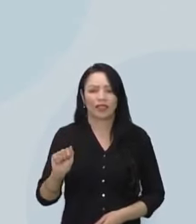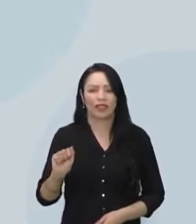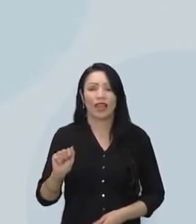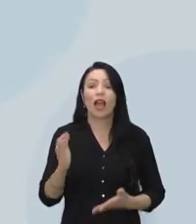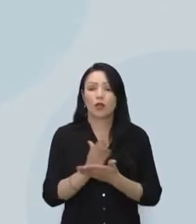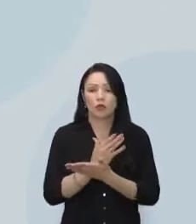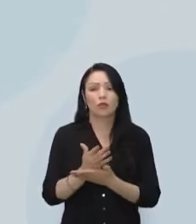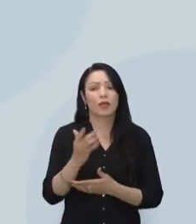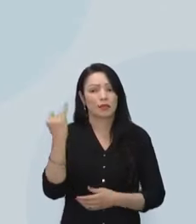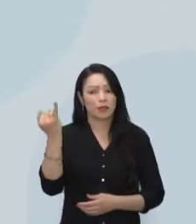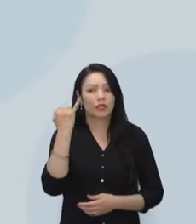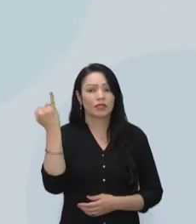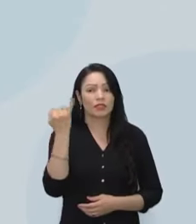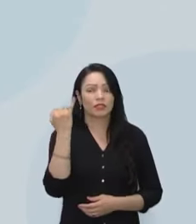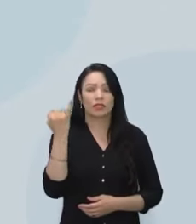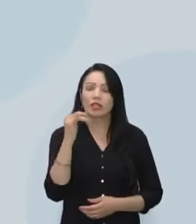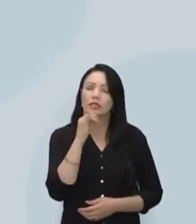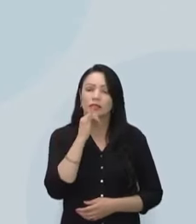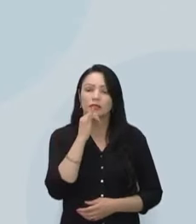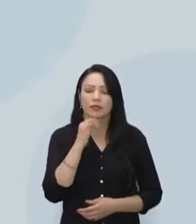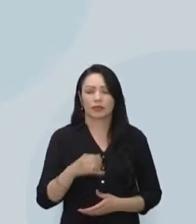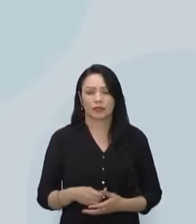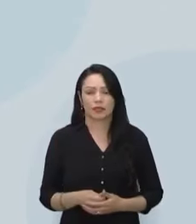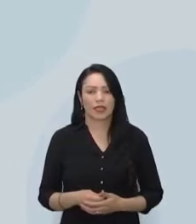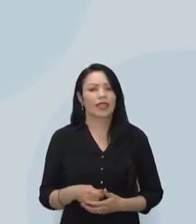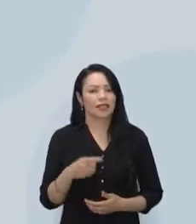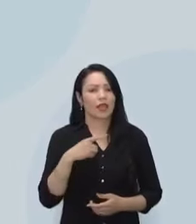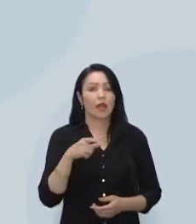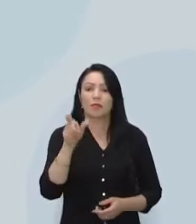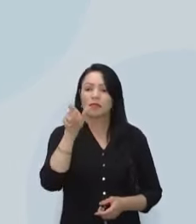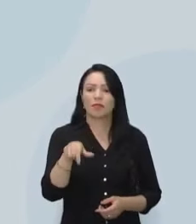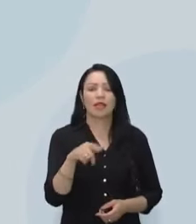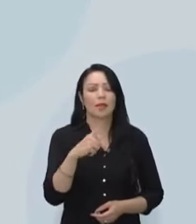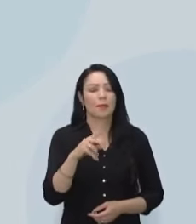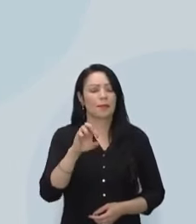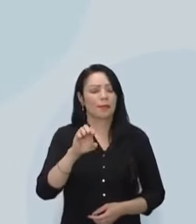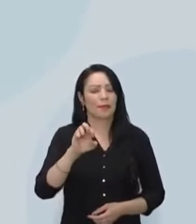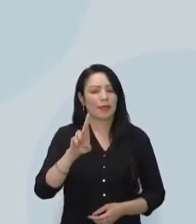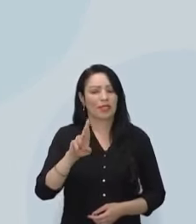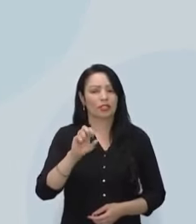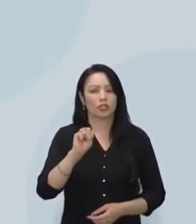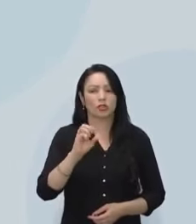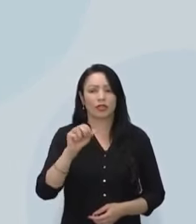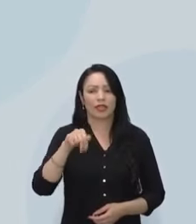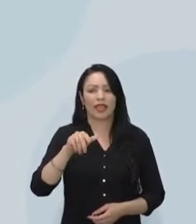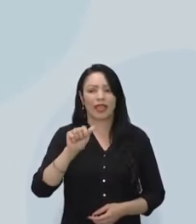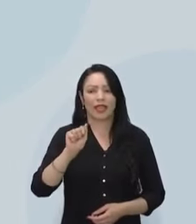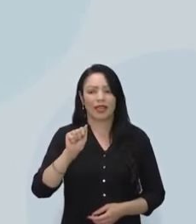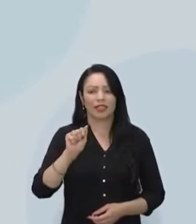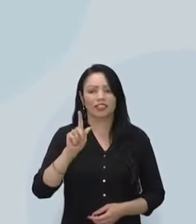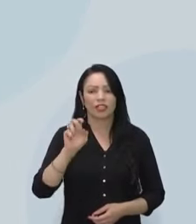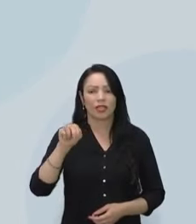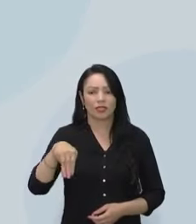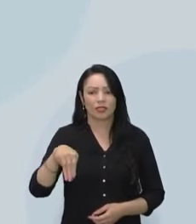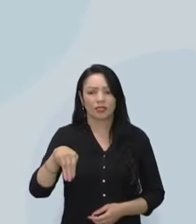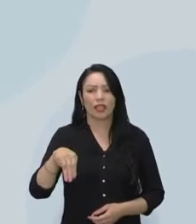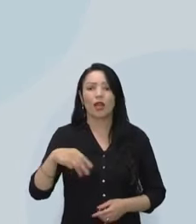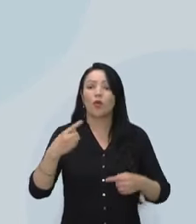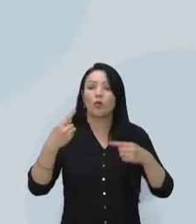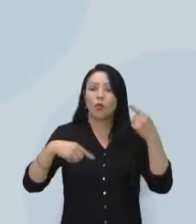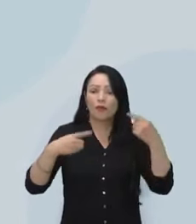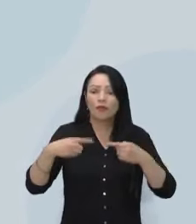são importantes, como que as personagens, o enredo, o